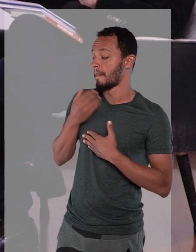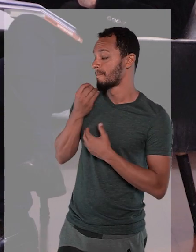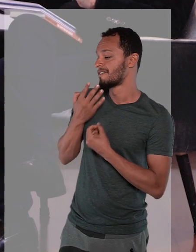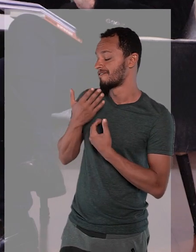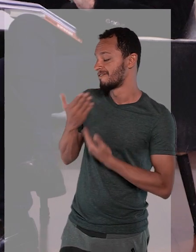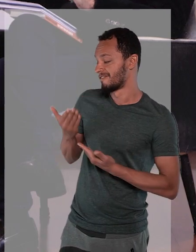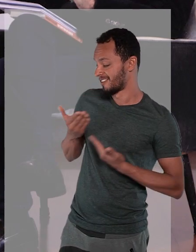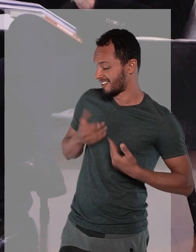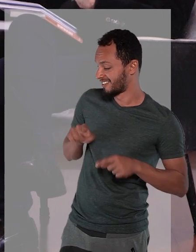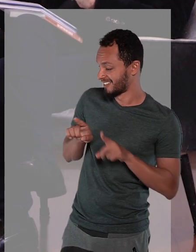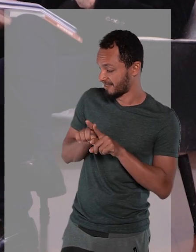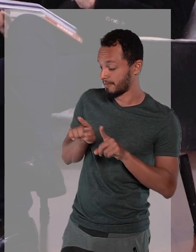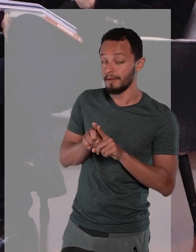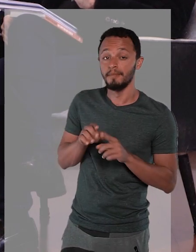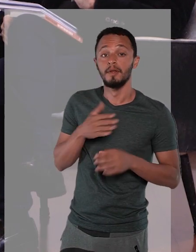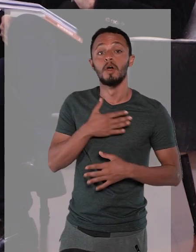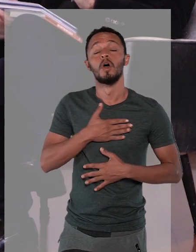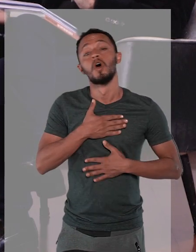convidá-los a